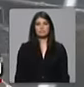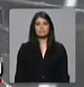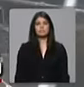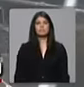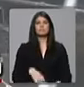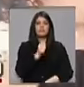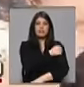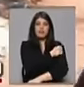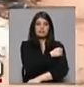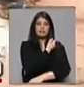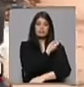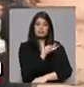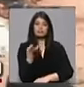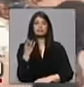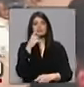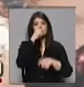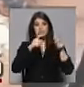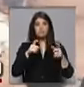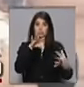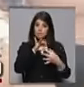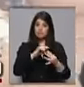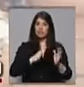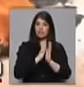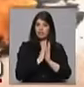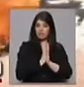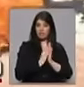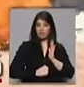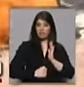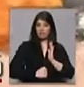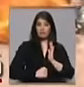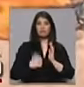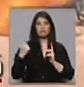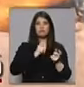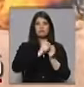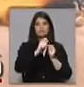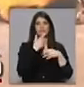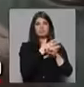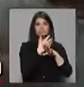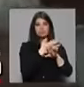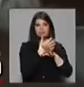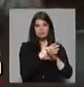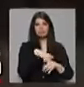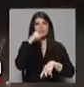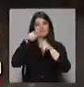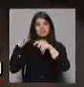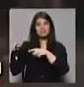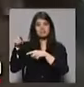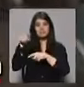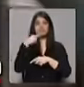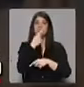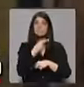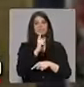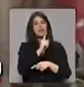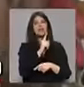Várias habitações da comunidade cristã foram também saqueadas, num protesto justificado pelos manifestantes como uma